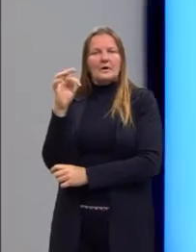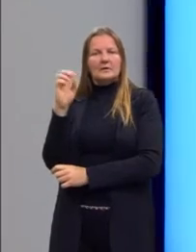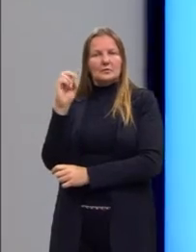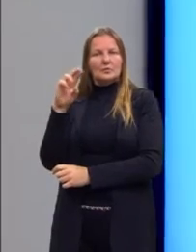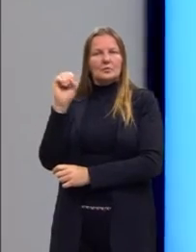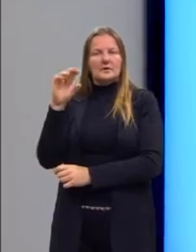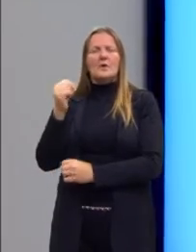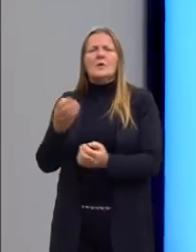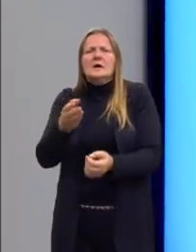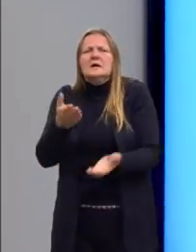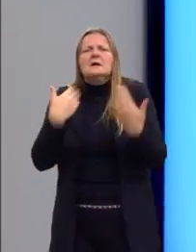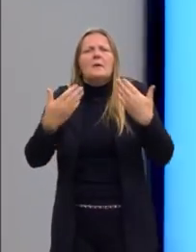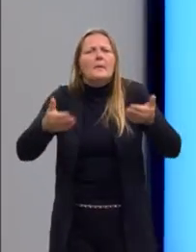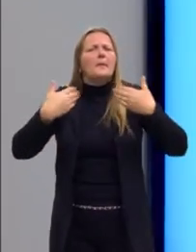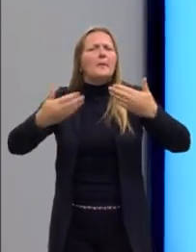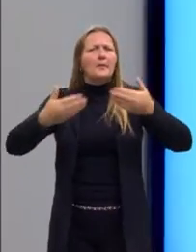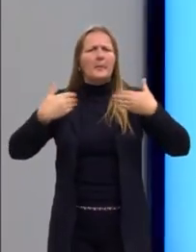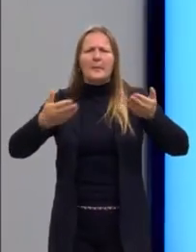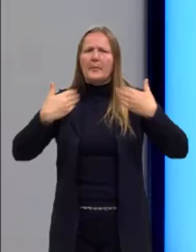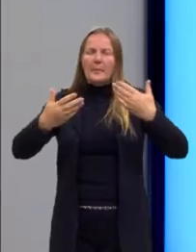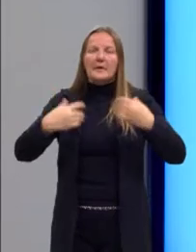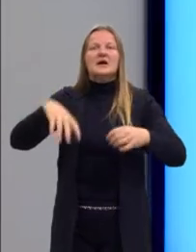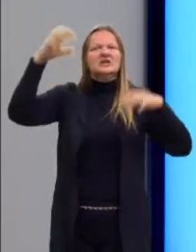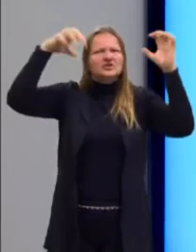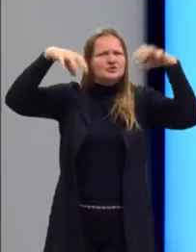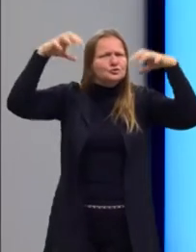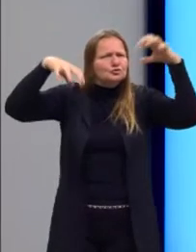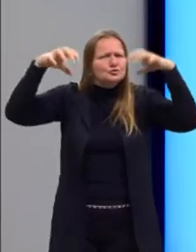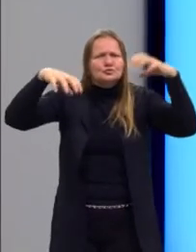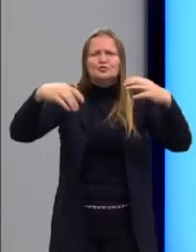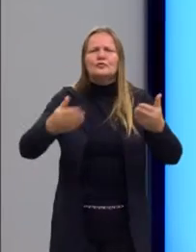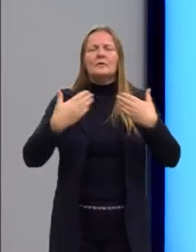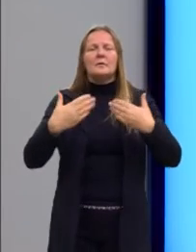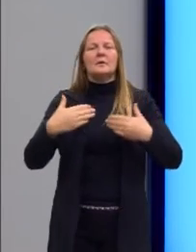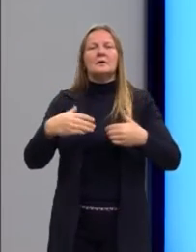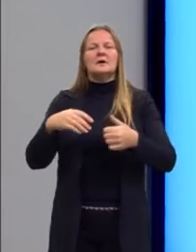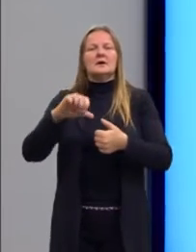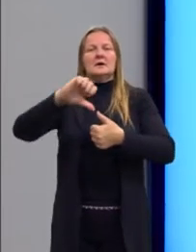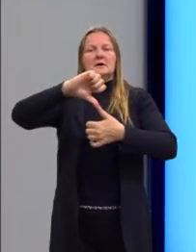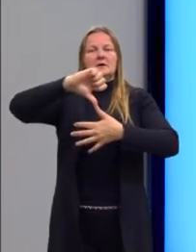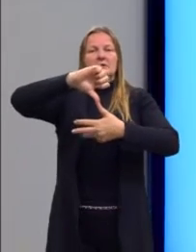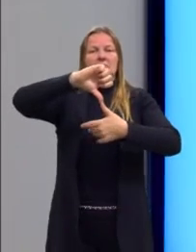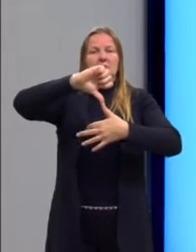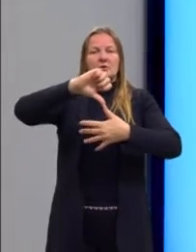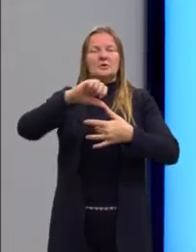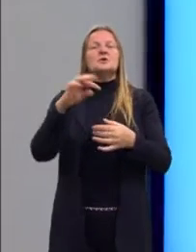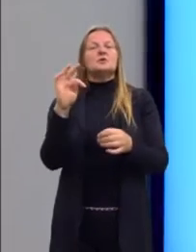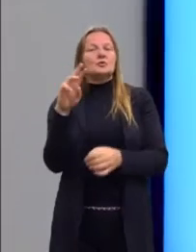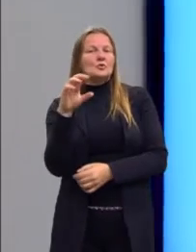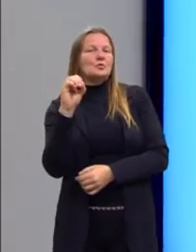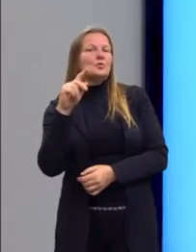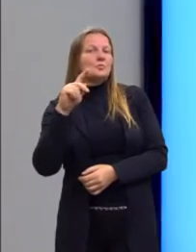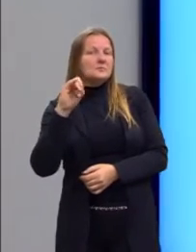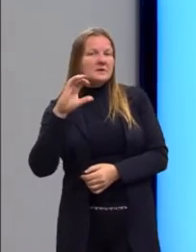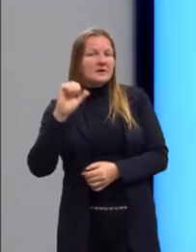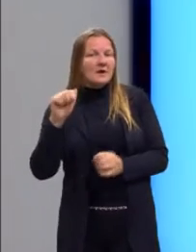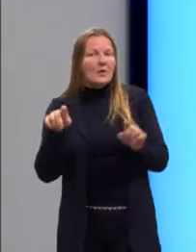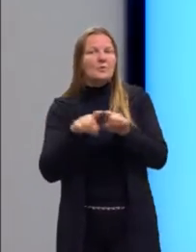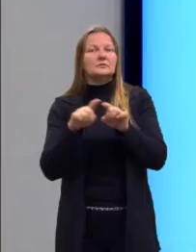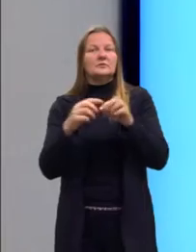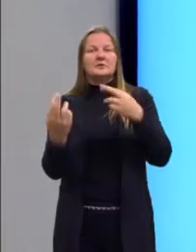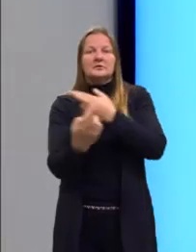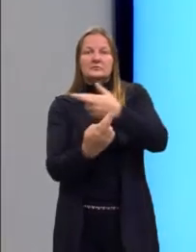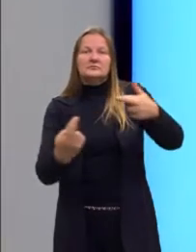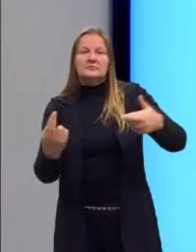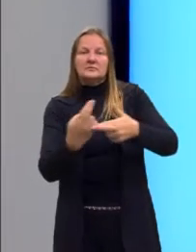extremamente quente né Tem bastante chuva aquela questão Tropical né relacionado a Essa questão